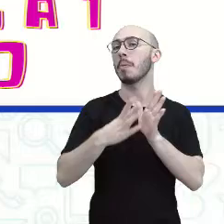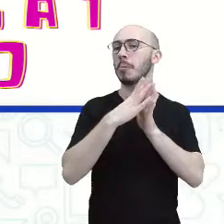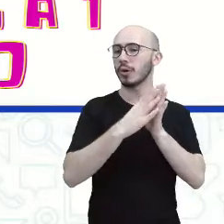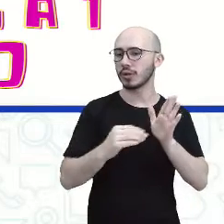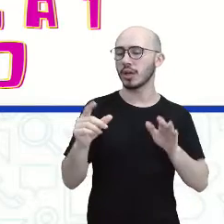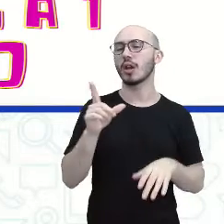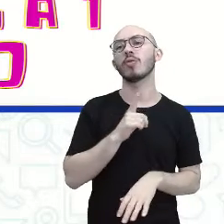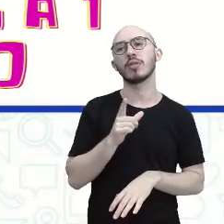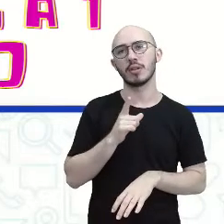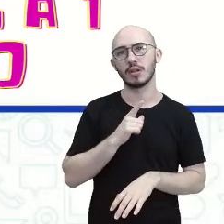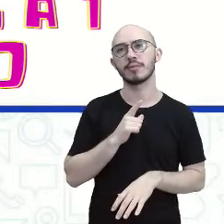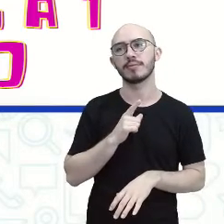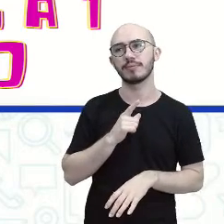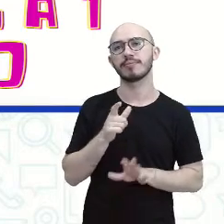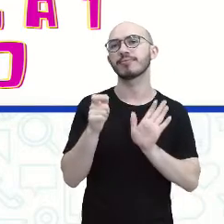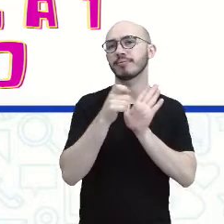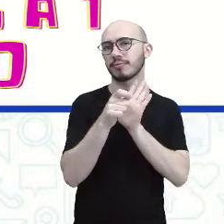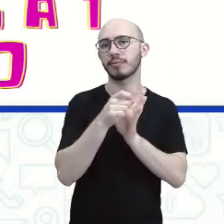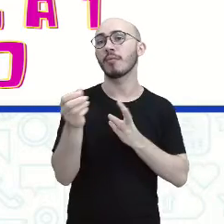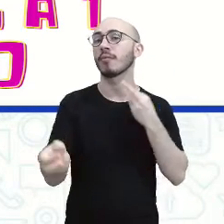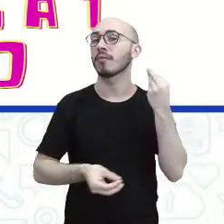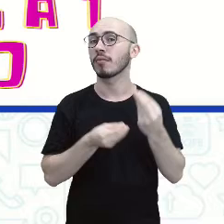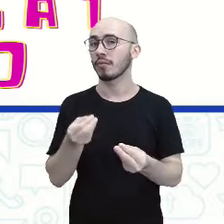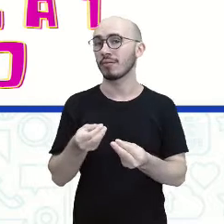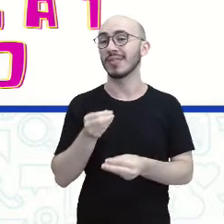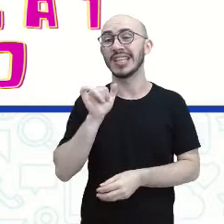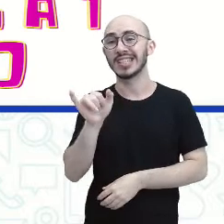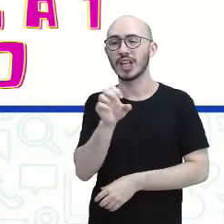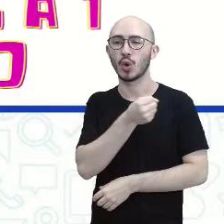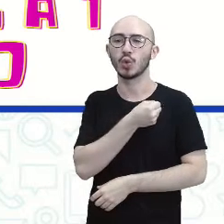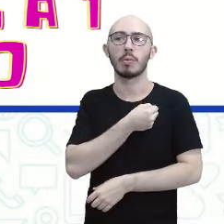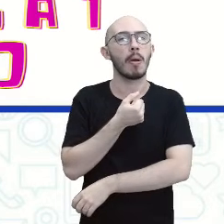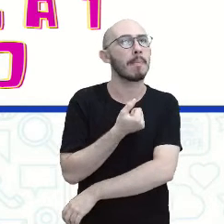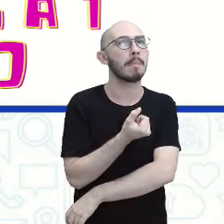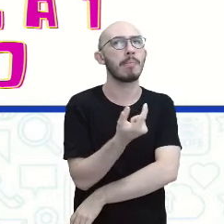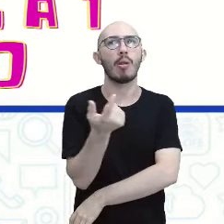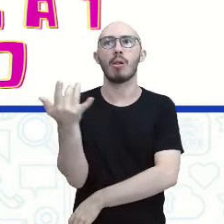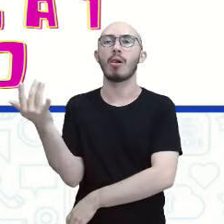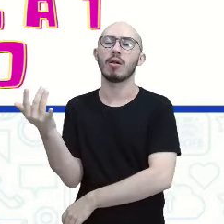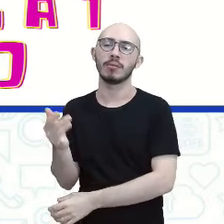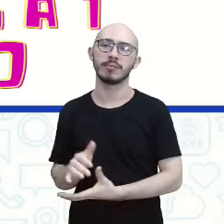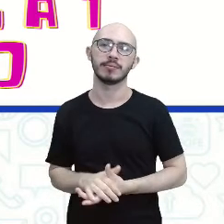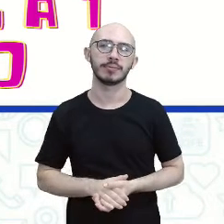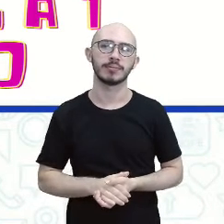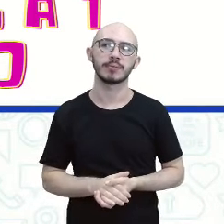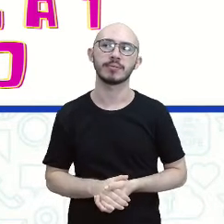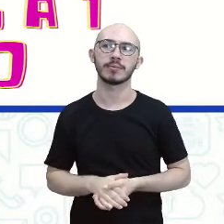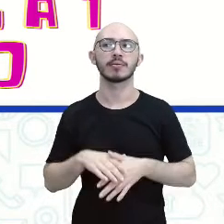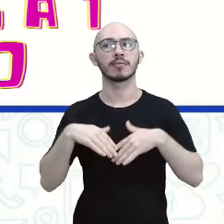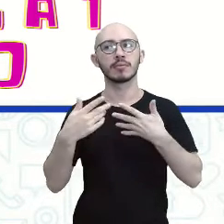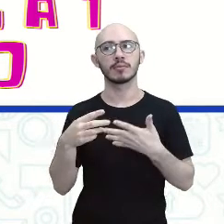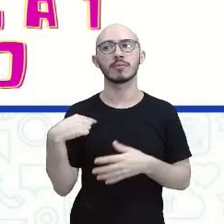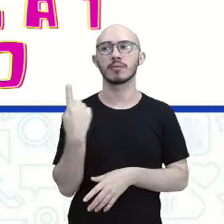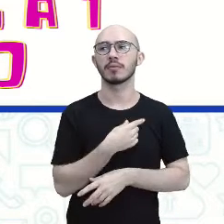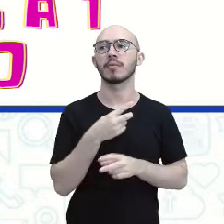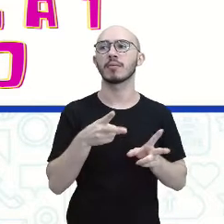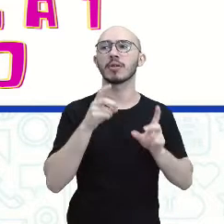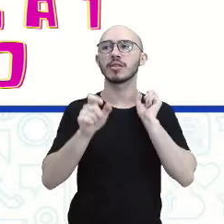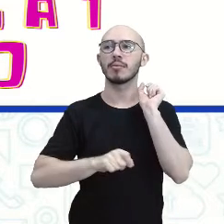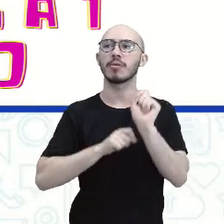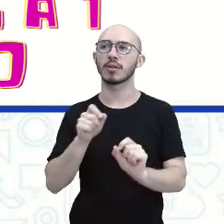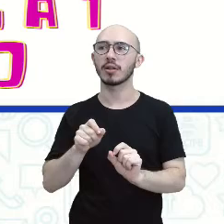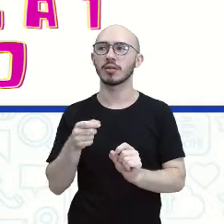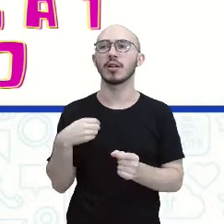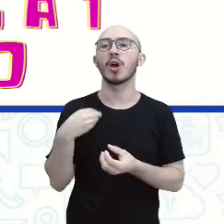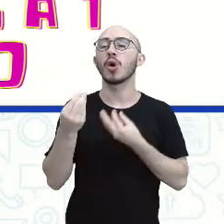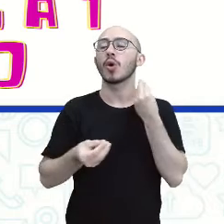para a gente escrever um número quando ele está muito grande ou muito pequeno, tá bom? Então, a gente vai perceber que a